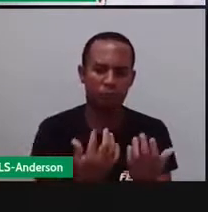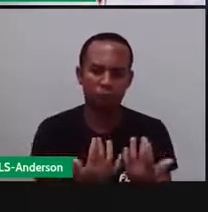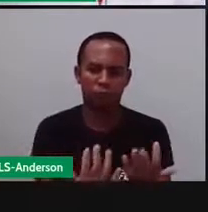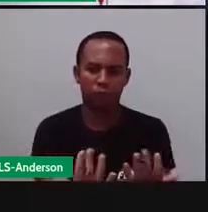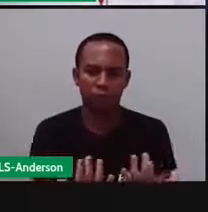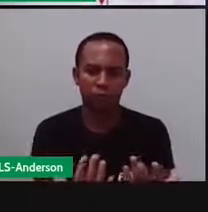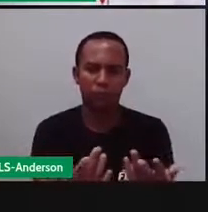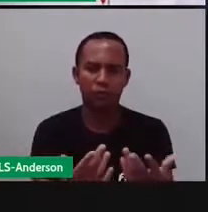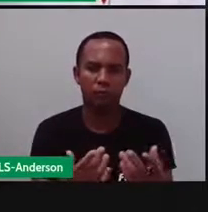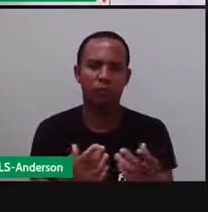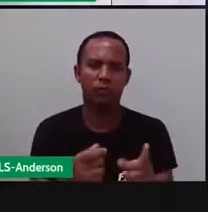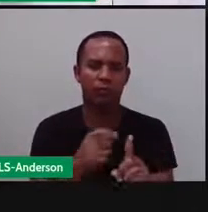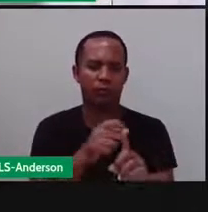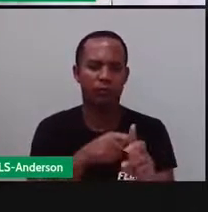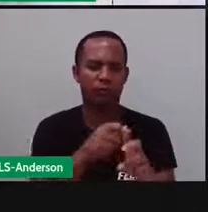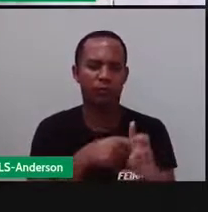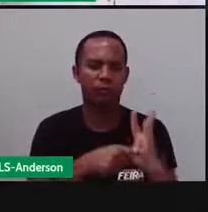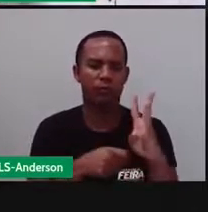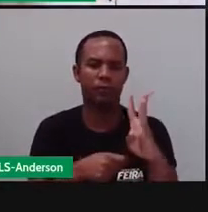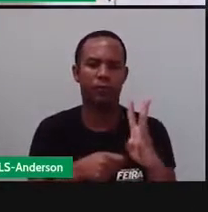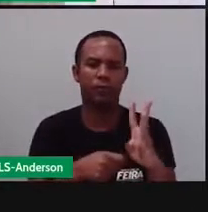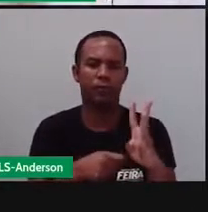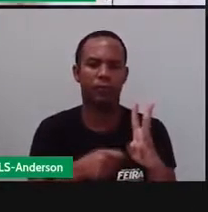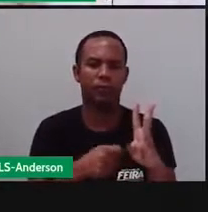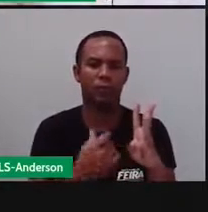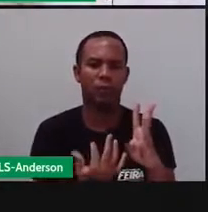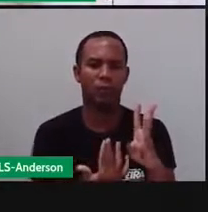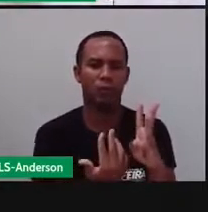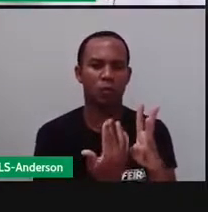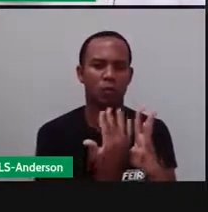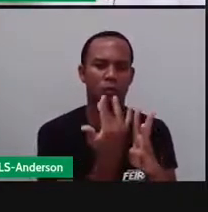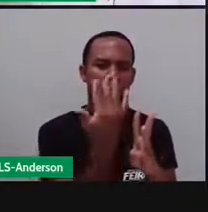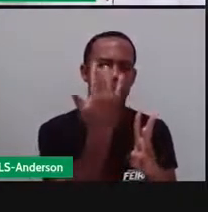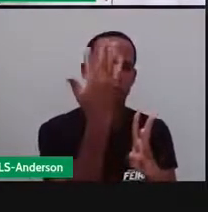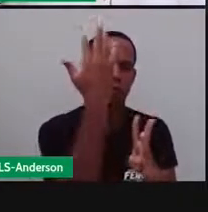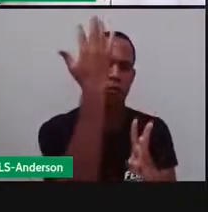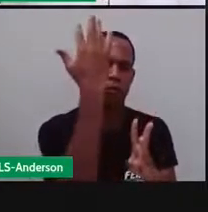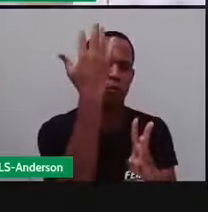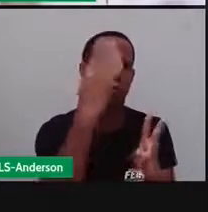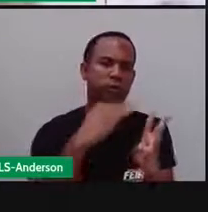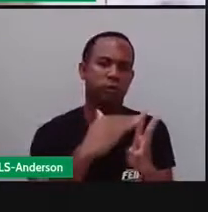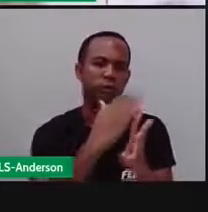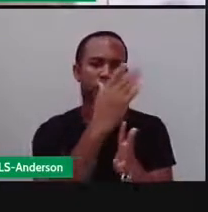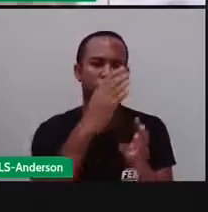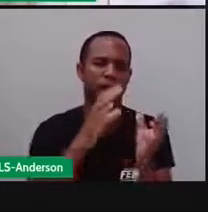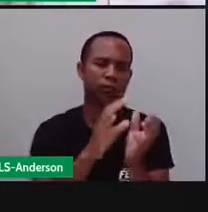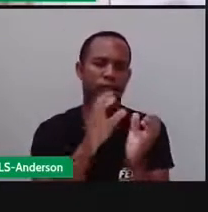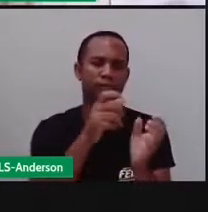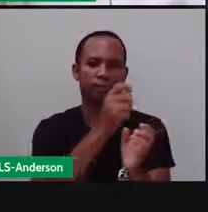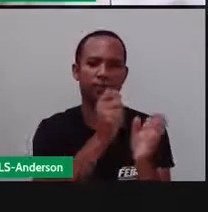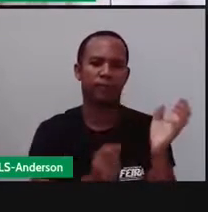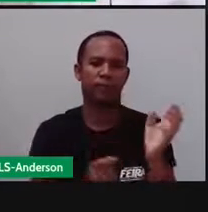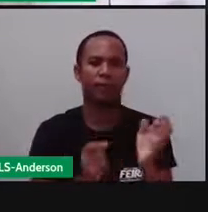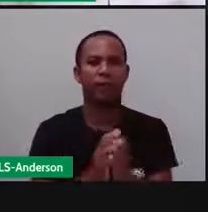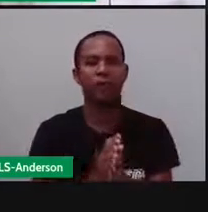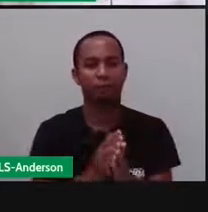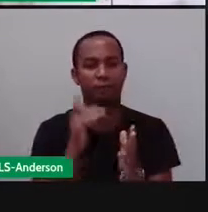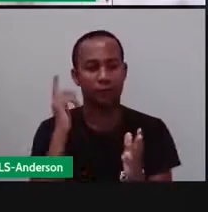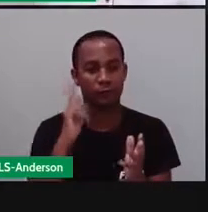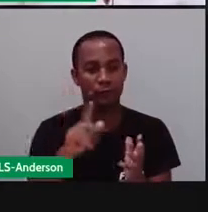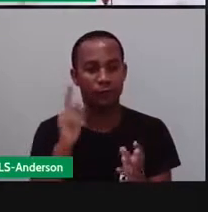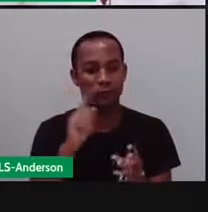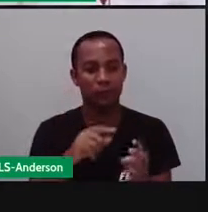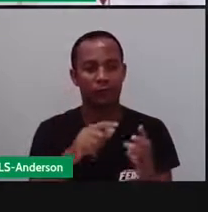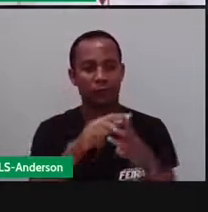de 3 meses, né? Para se desenvolver, ó, a sementinha germinar, crescer e ele